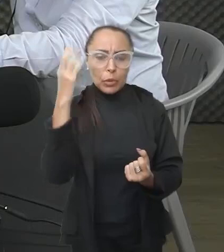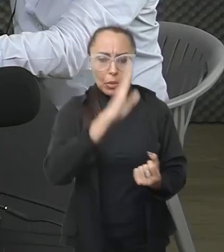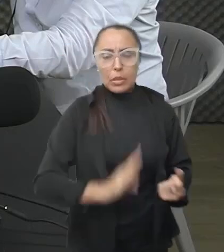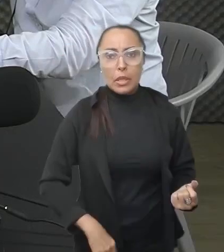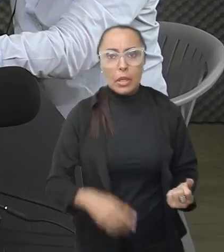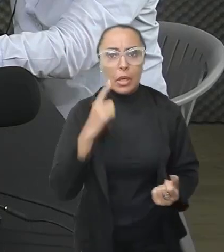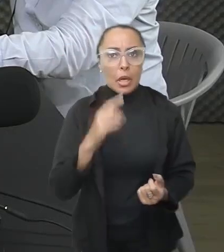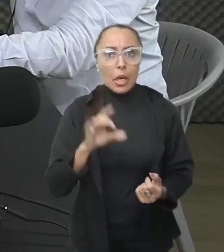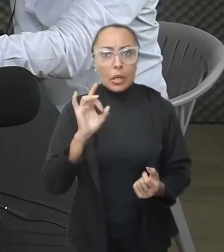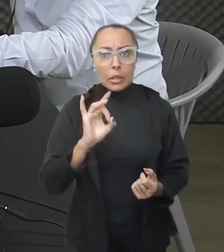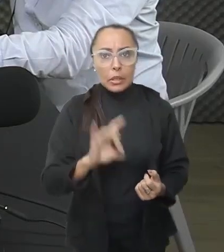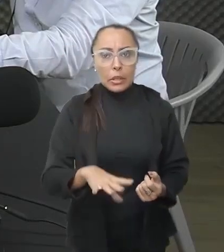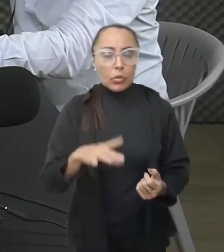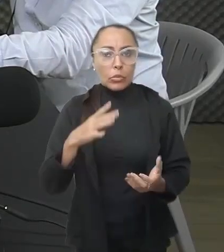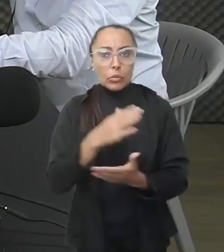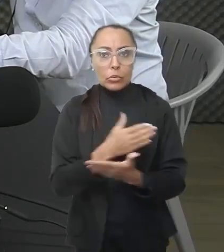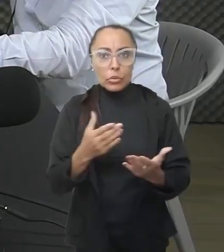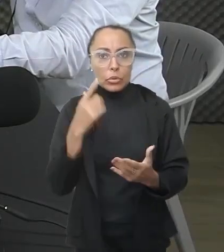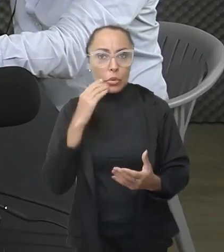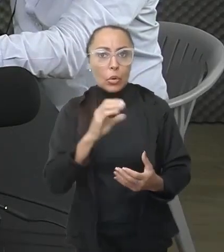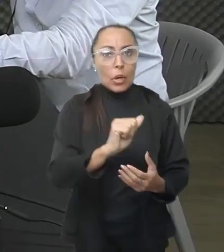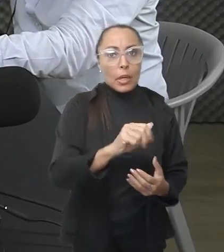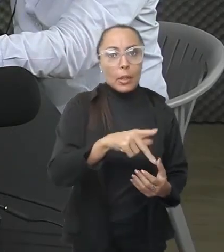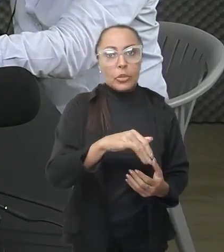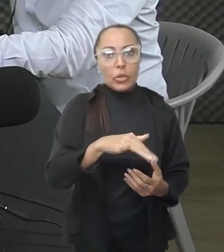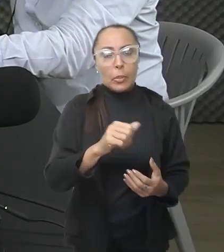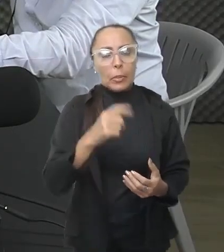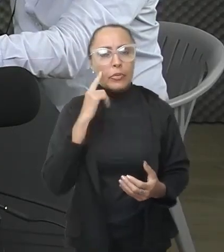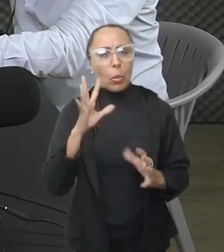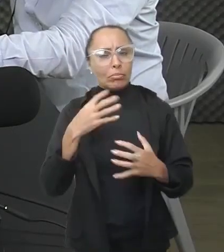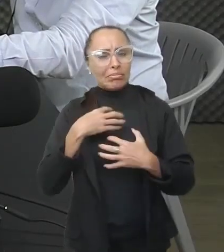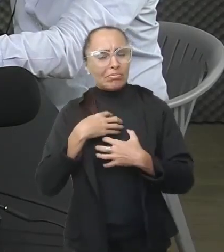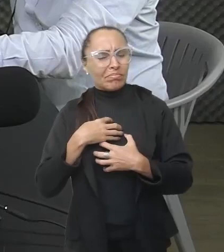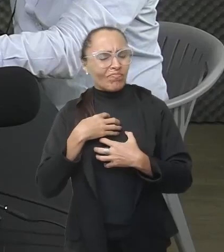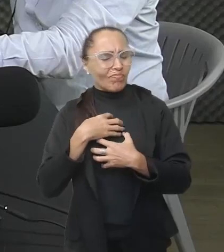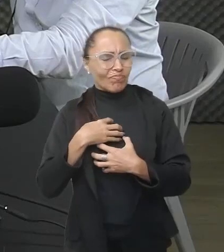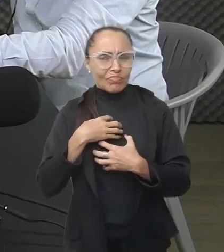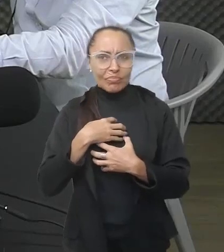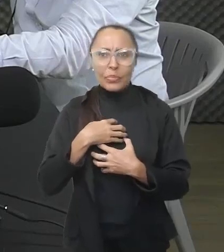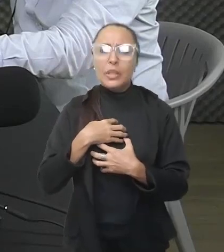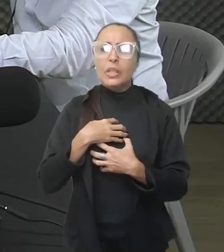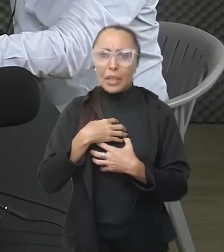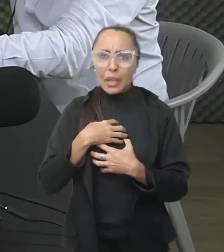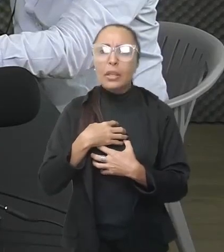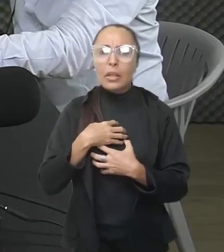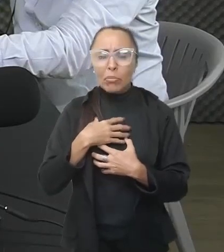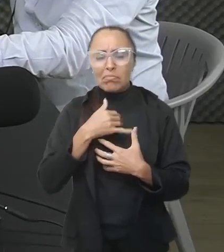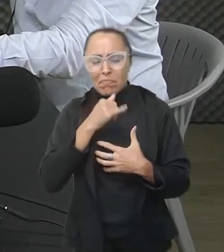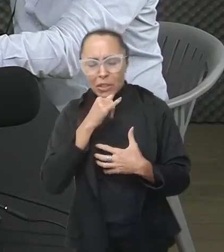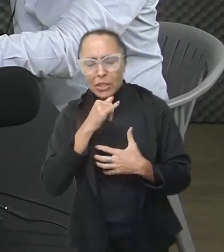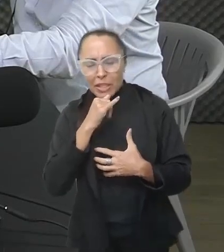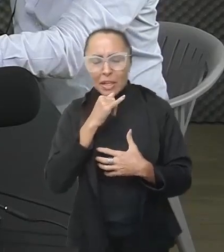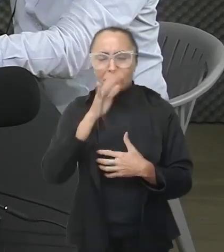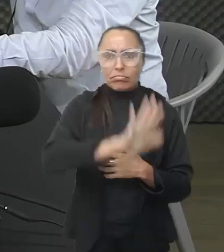brasileira, não só capixaba, mas toda a sociedade brasileira ficou muito estarrecida com a questão. Foi uma comoção nacional